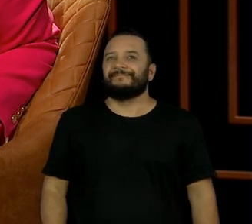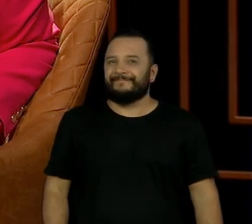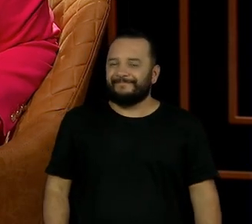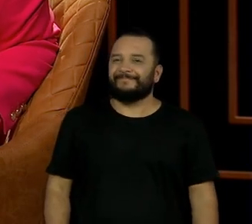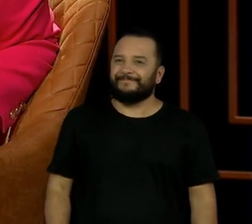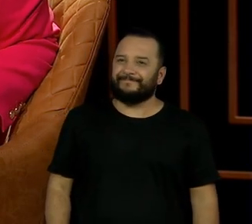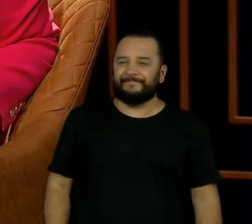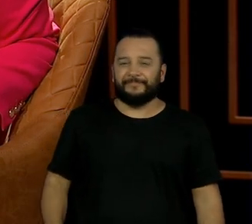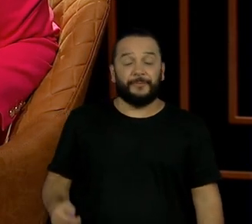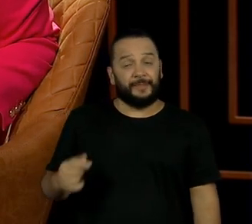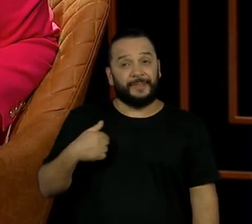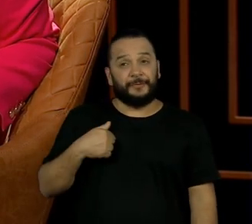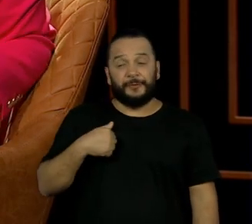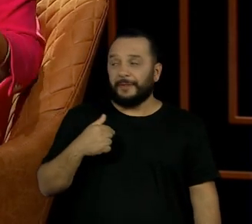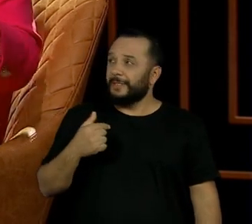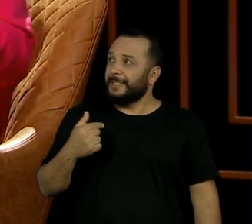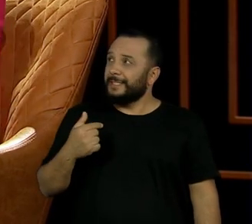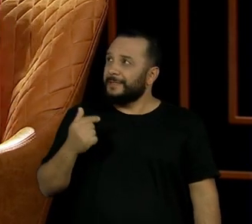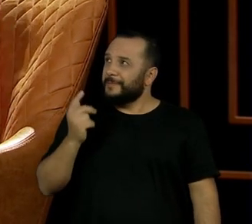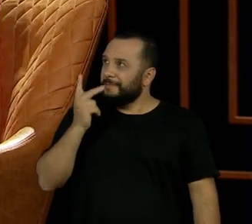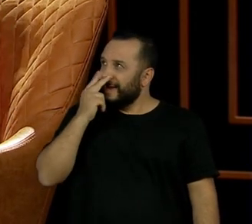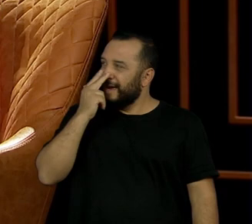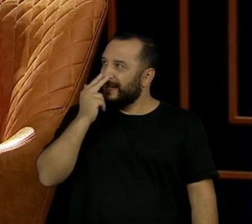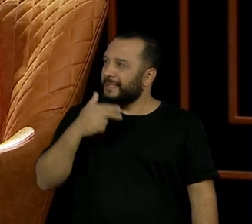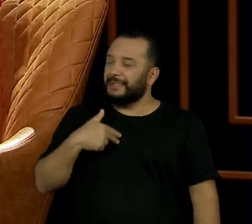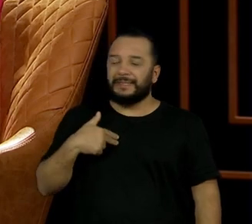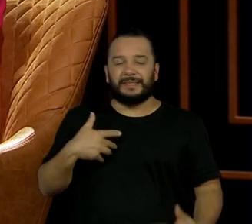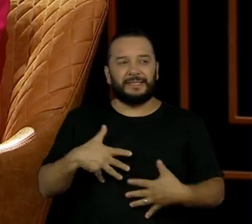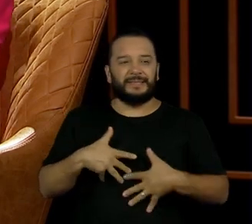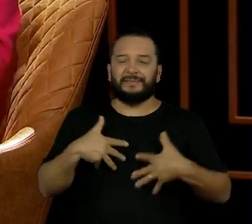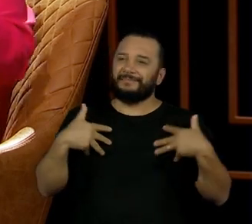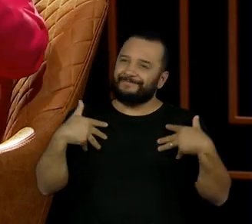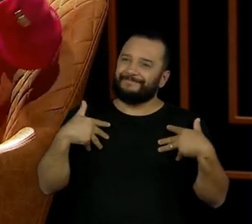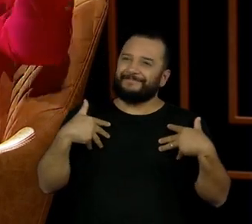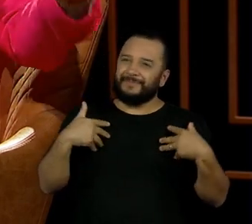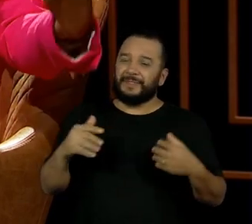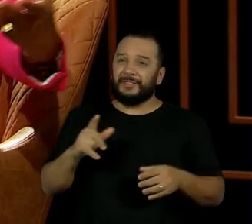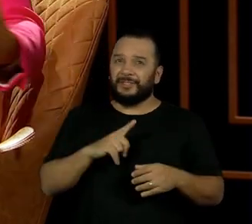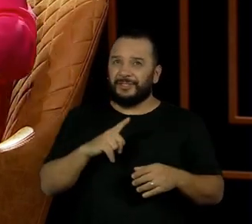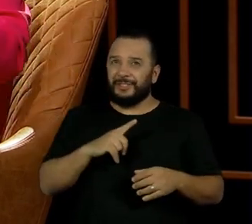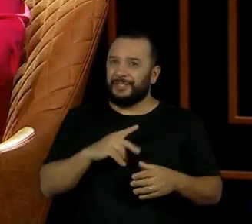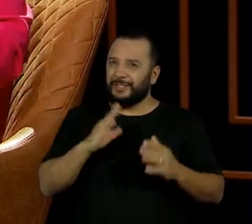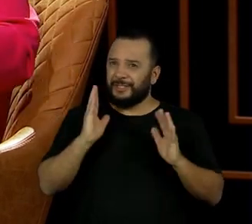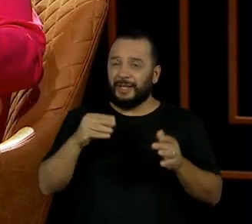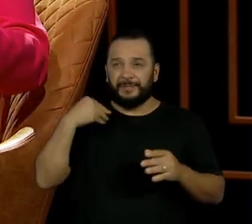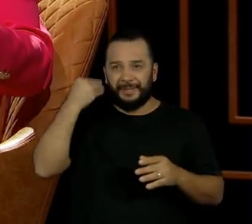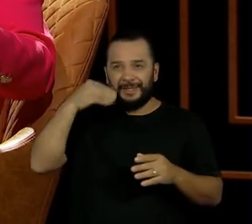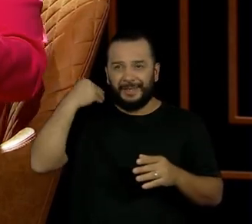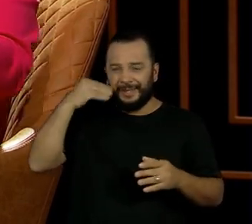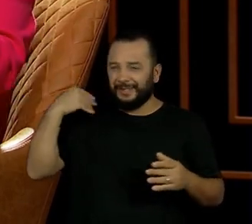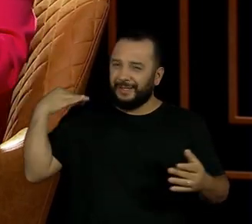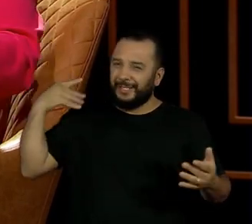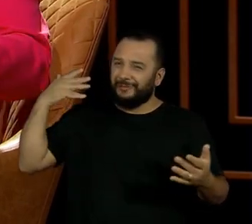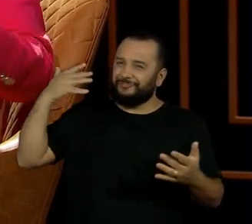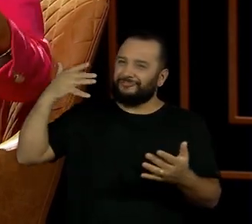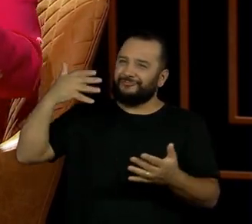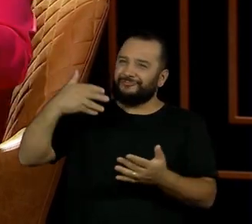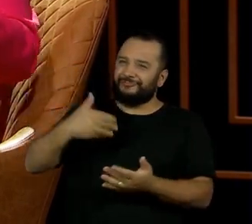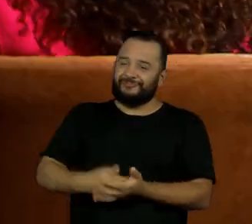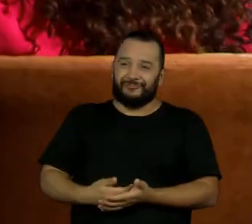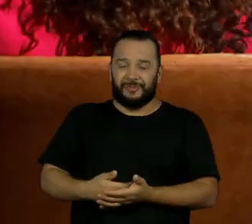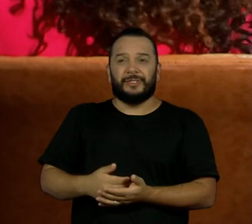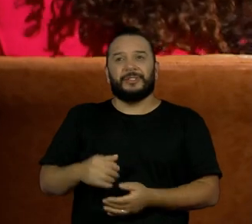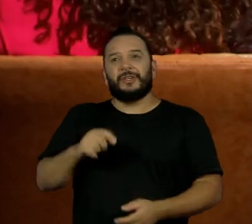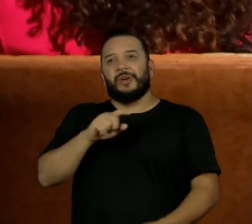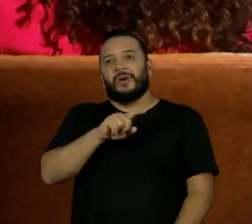foi Êxtase porque eu tinha muita coisa guardada né imagina tudo que eu te Vivi durante todo esse tempo com